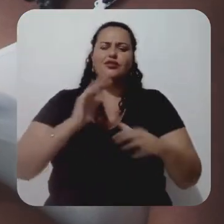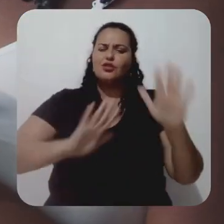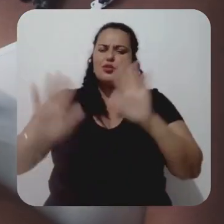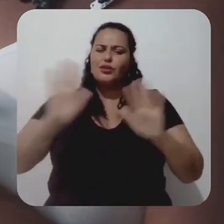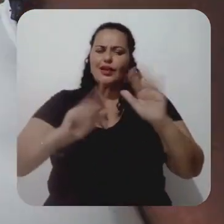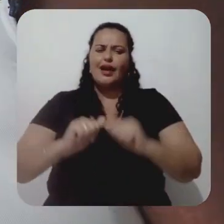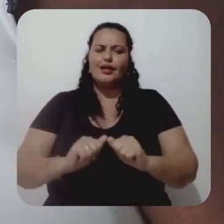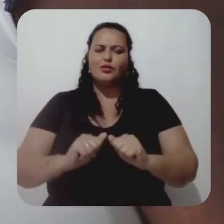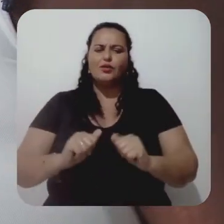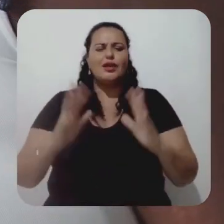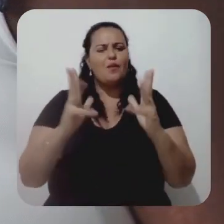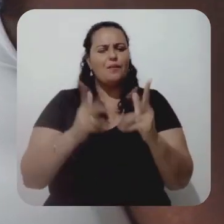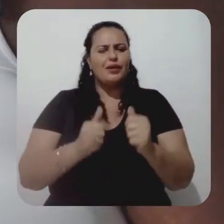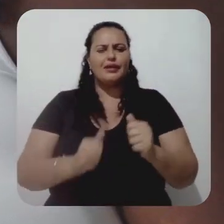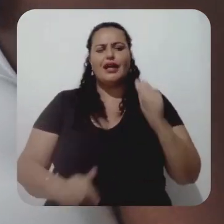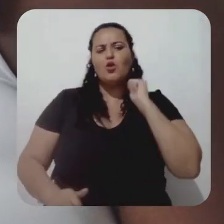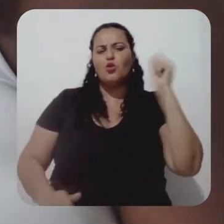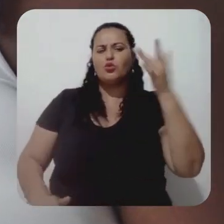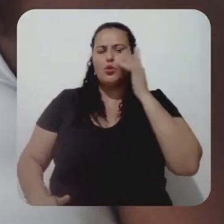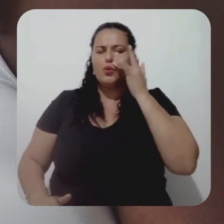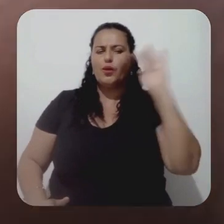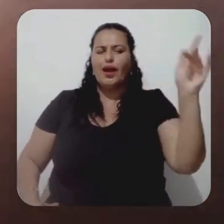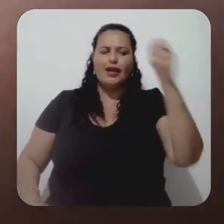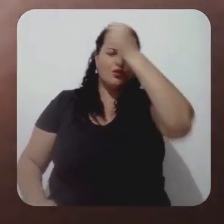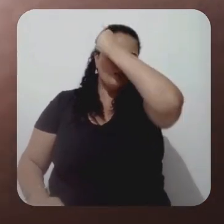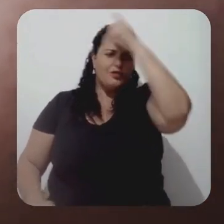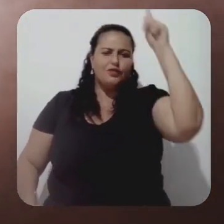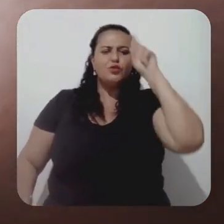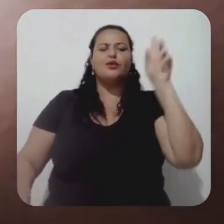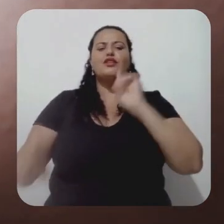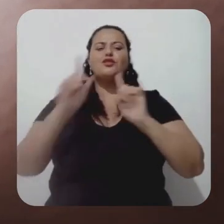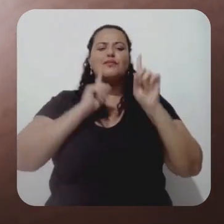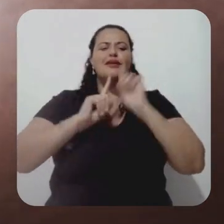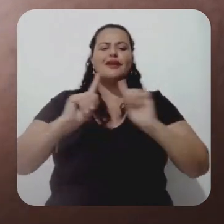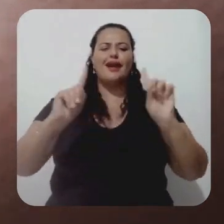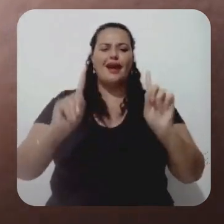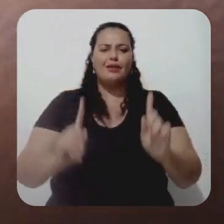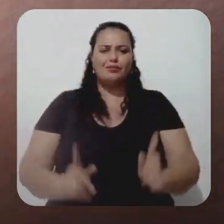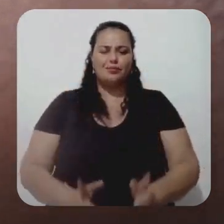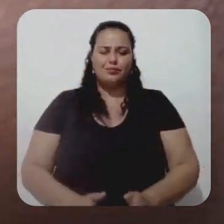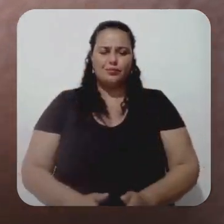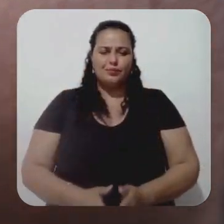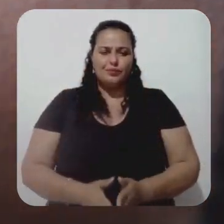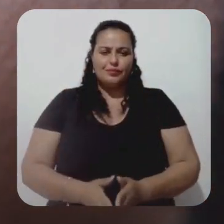cuidado. Campanha Agosto Dourado. Prefeitura de Maricá.